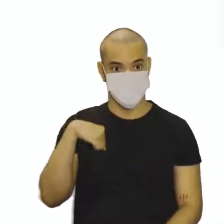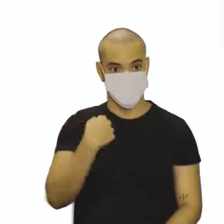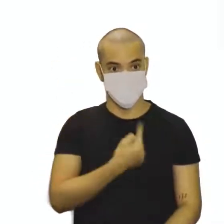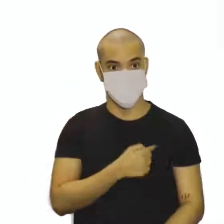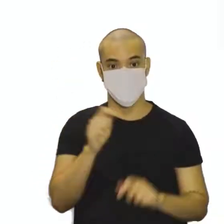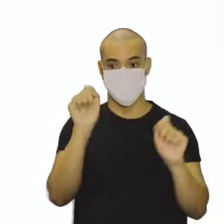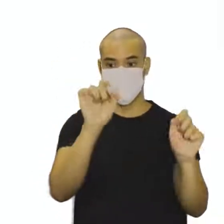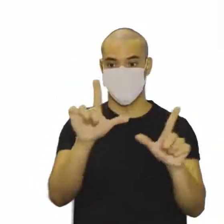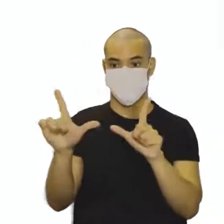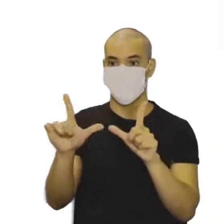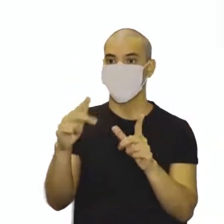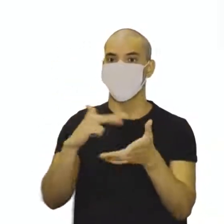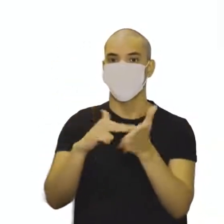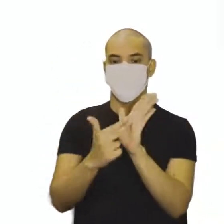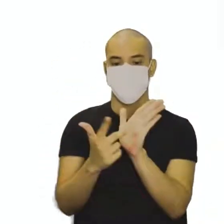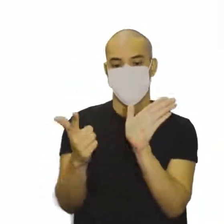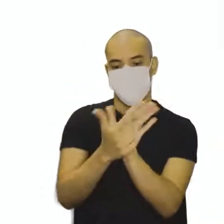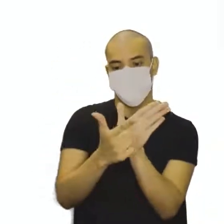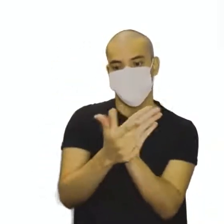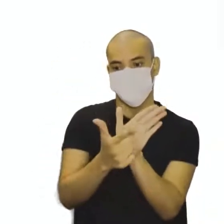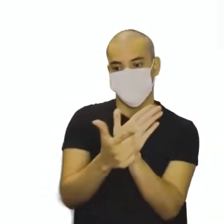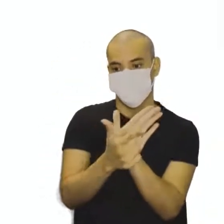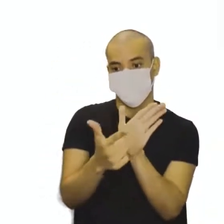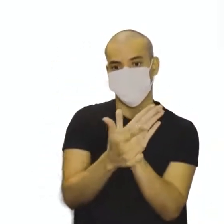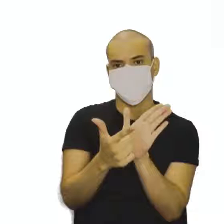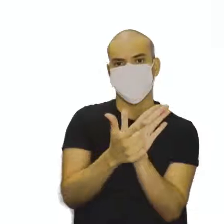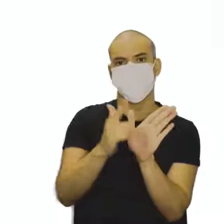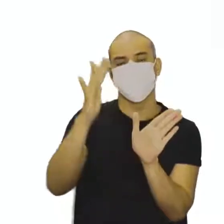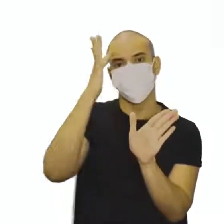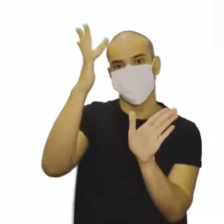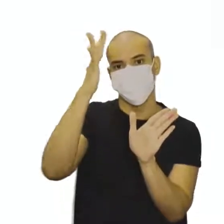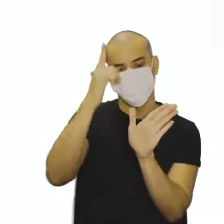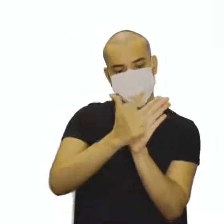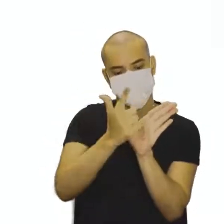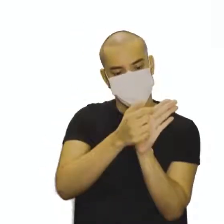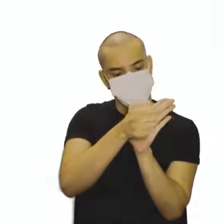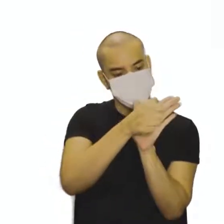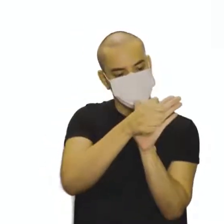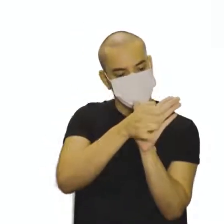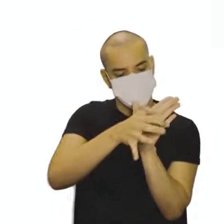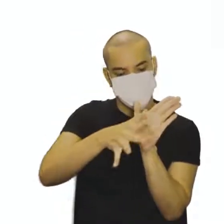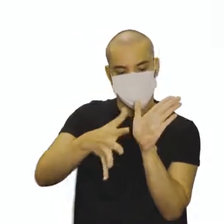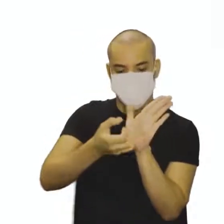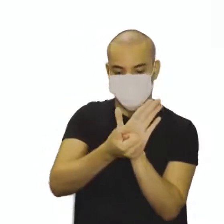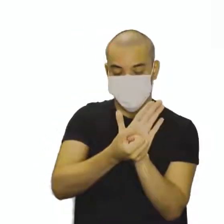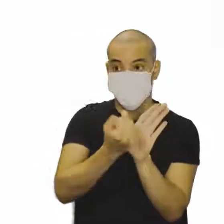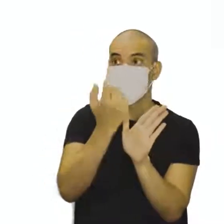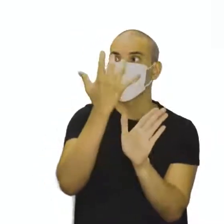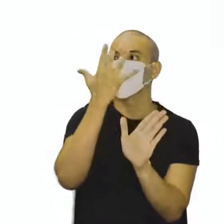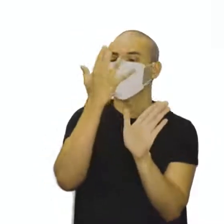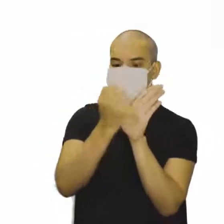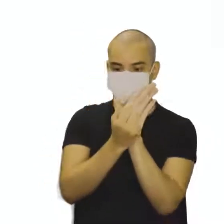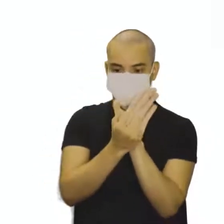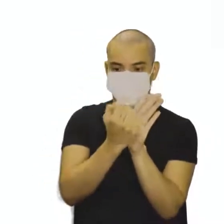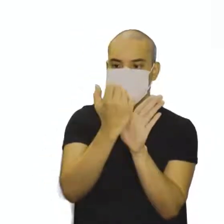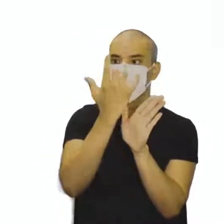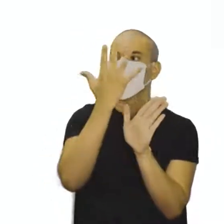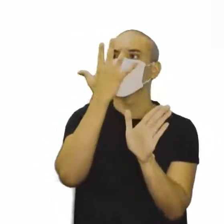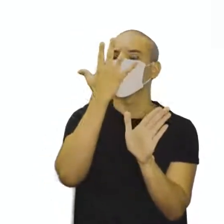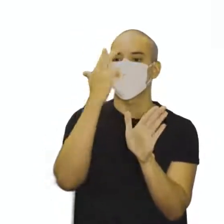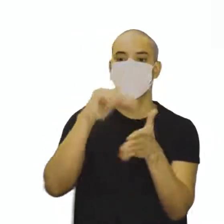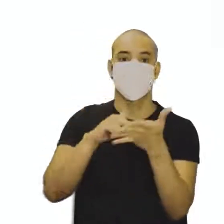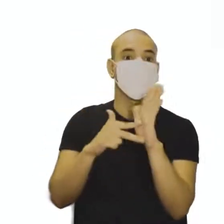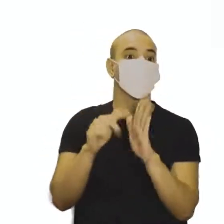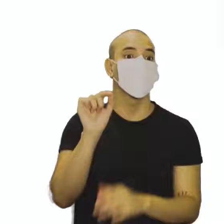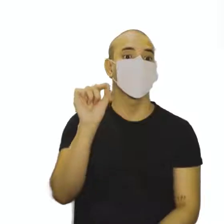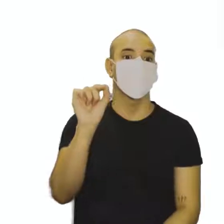é uma folha de papel, ok? Imagine que alguma coisa está saindo da folha para o seu rosto. Então a gente vai representar nesse